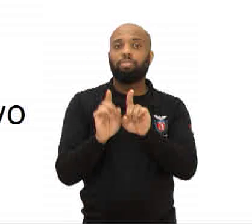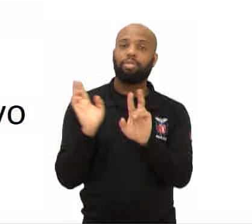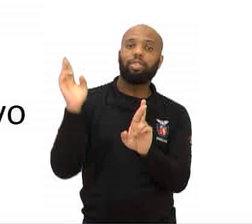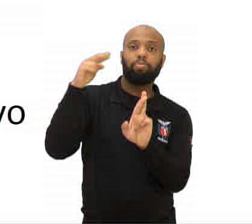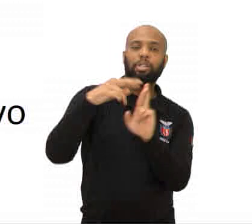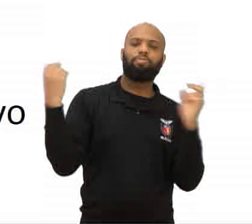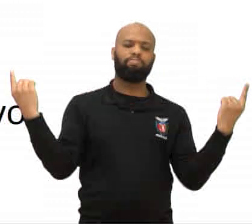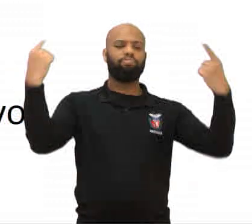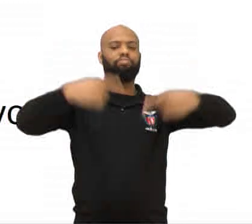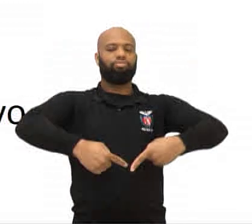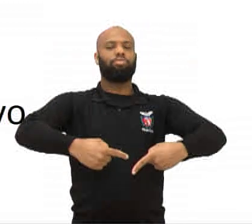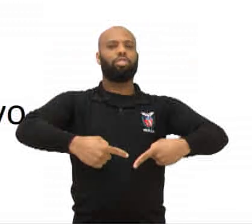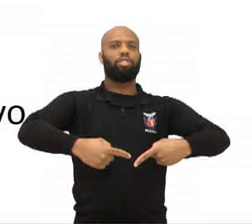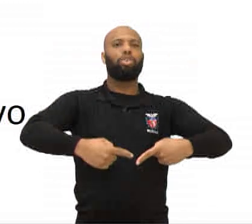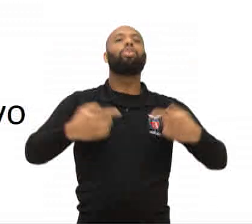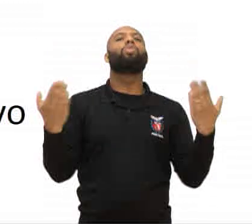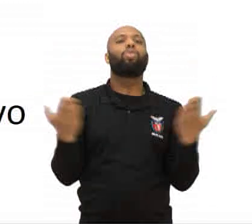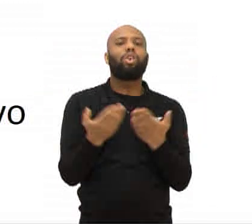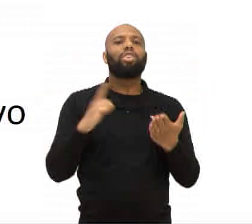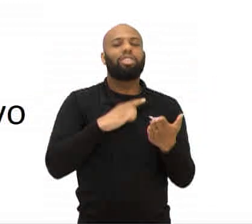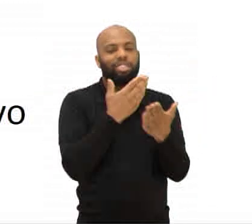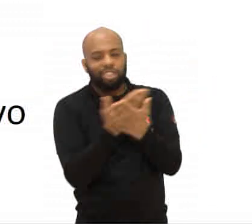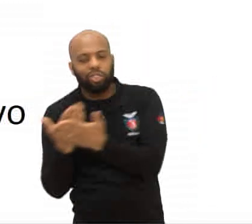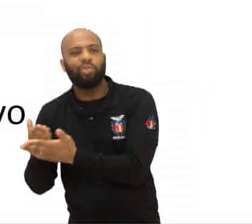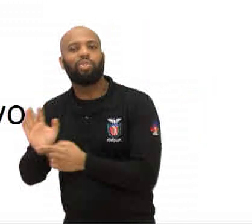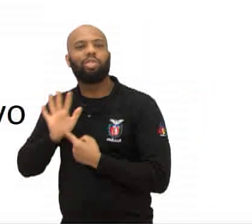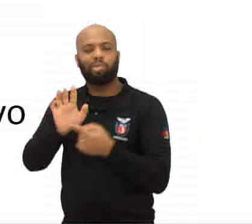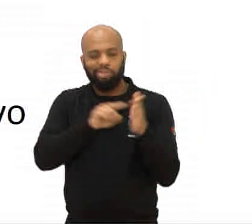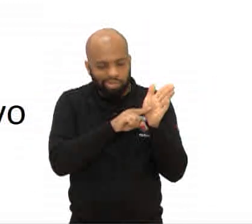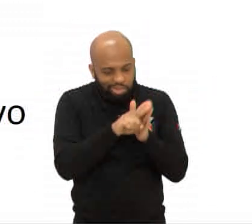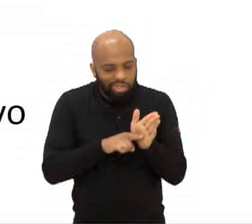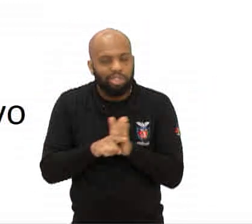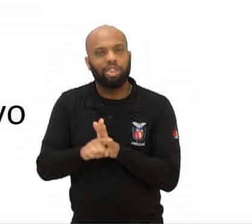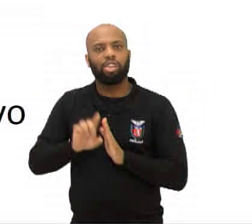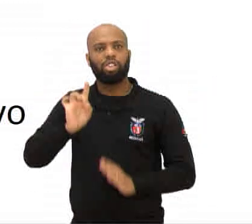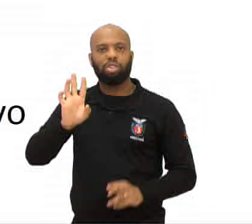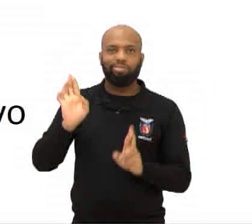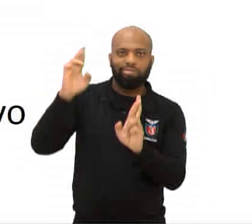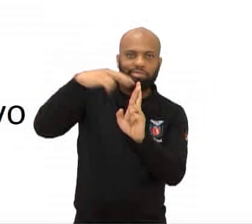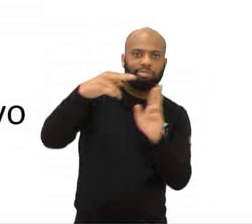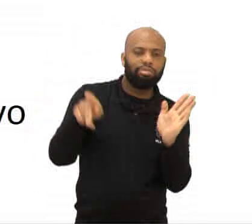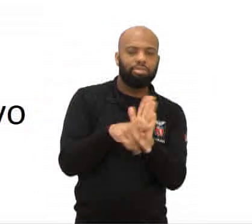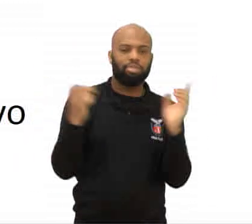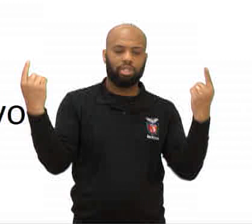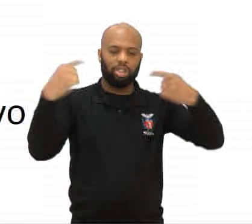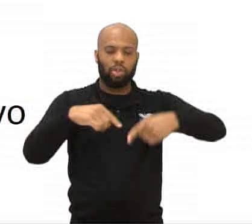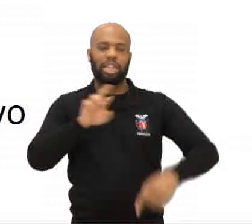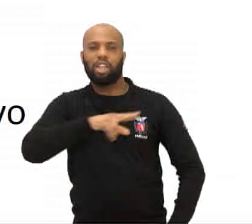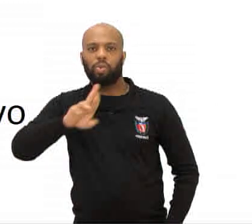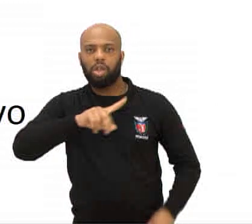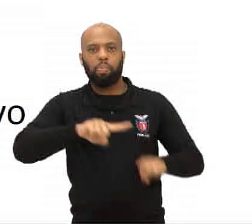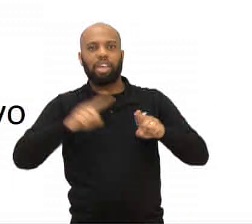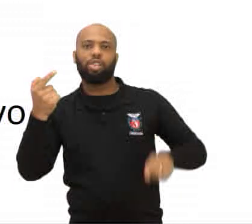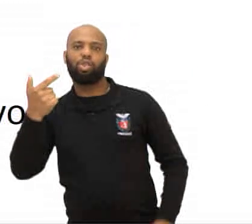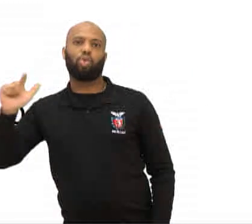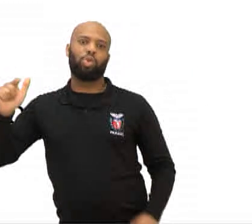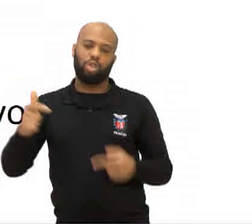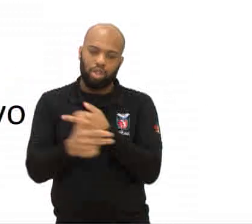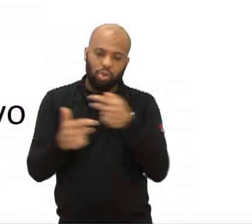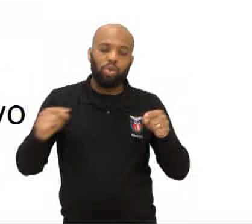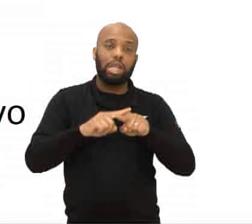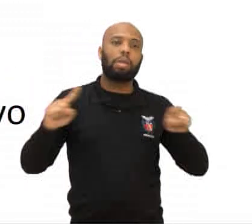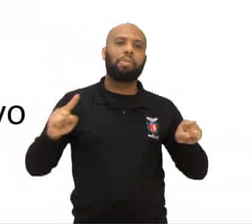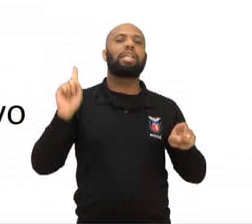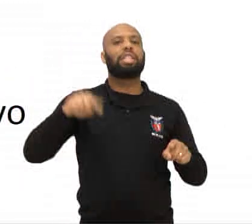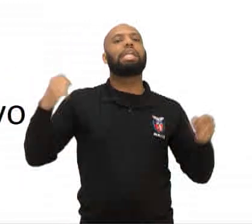um desafio. Hoje já existem estudos que tratam dela não só com essa referência de desafio, mas com outras, né? Mas, de modo